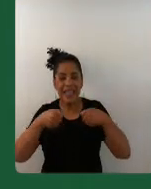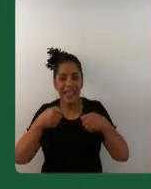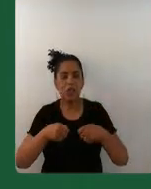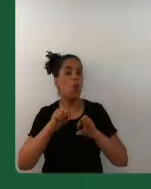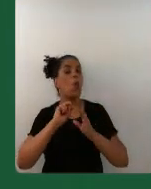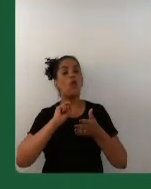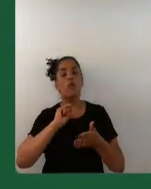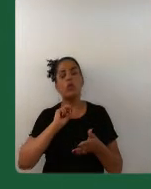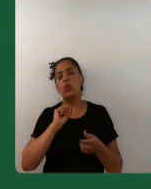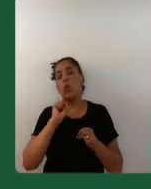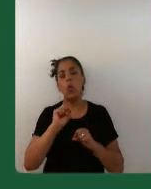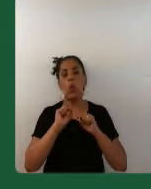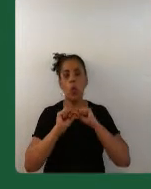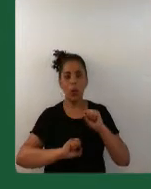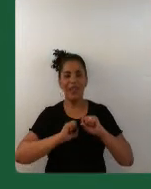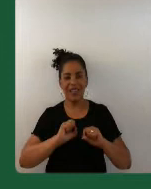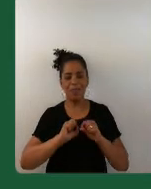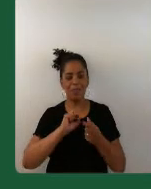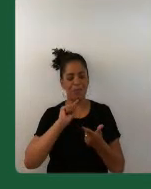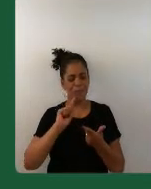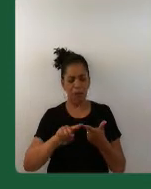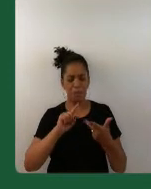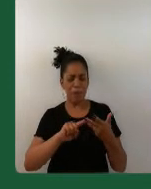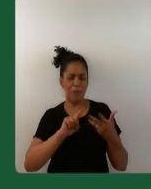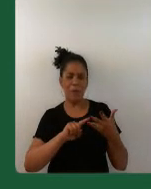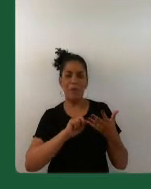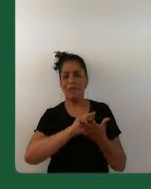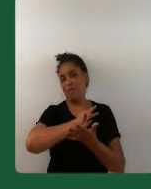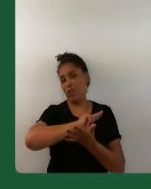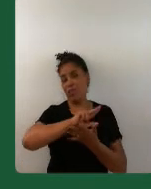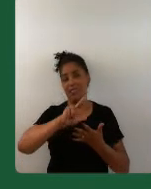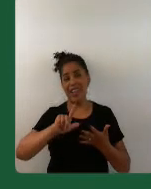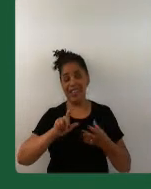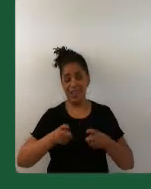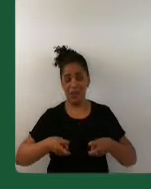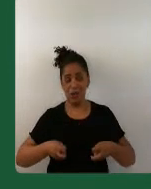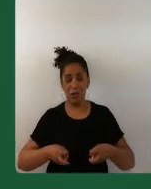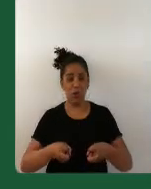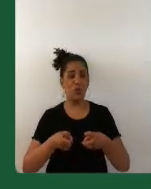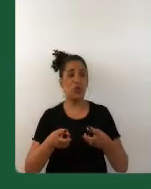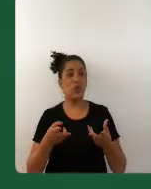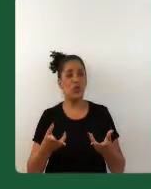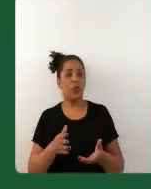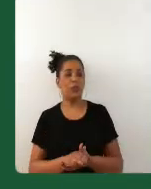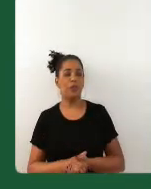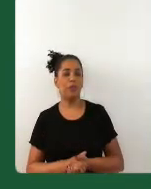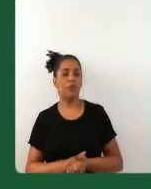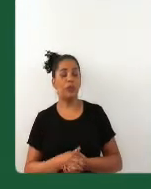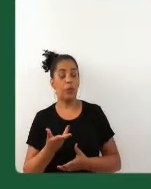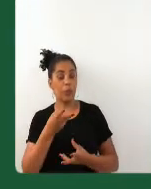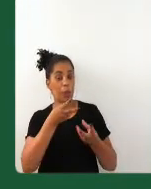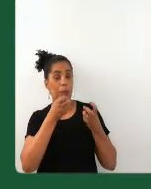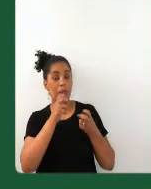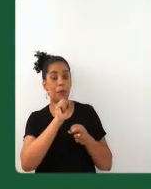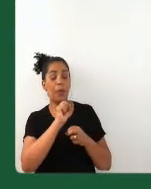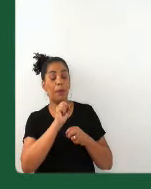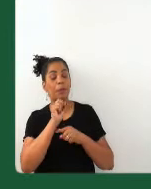cirurgias. E aí, agora, à direita, podemos ver um